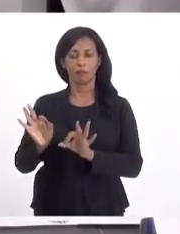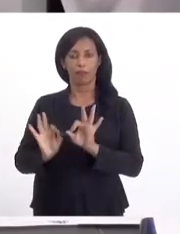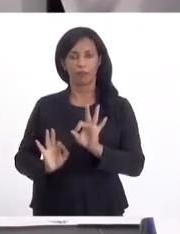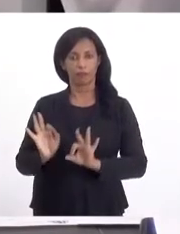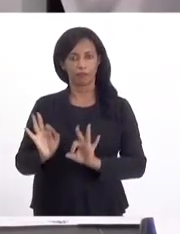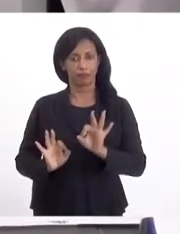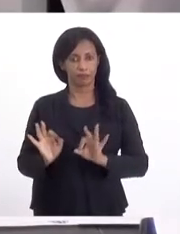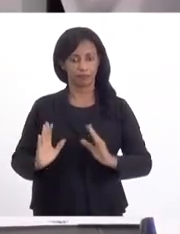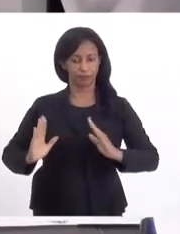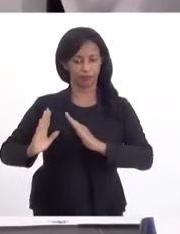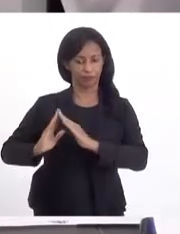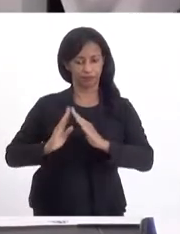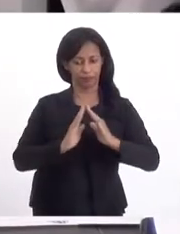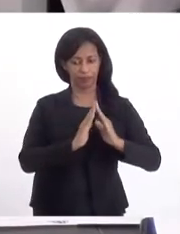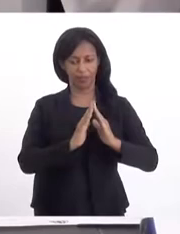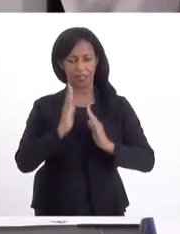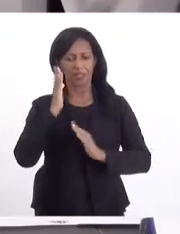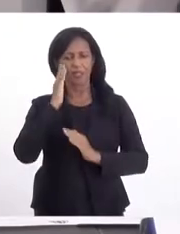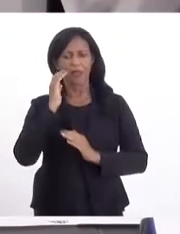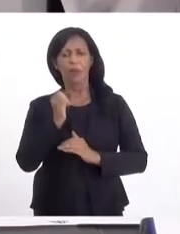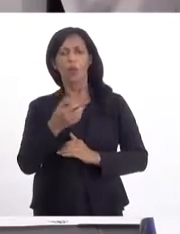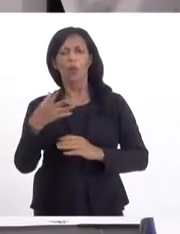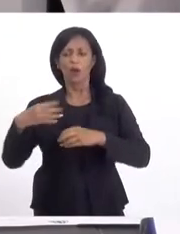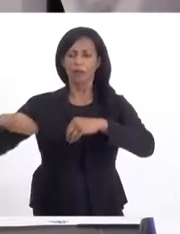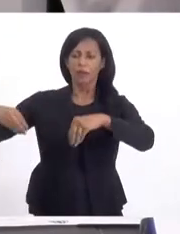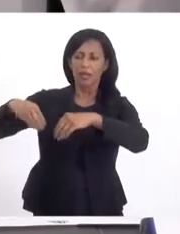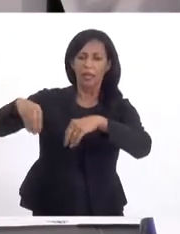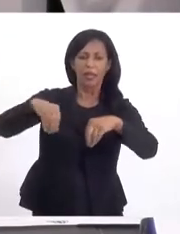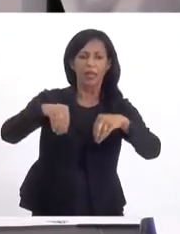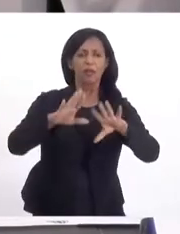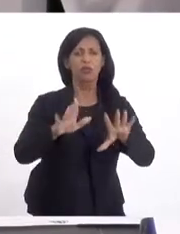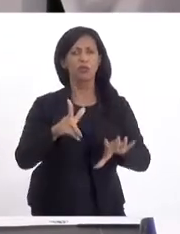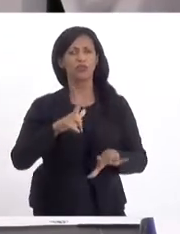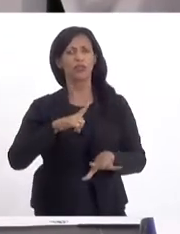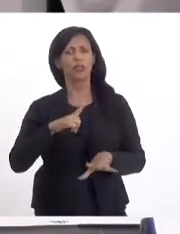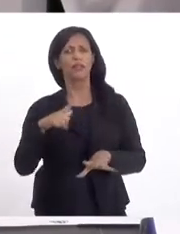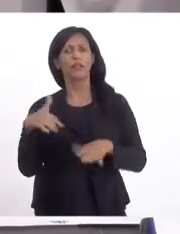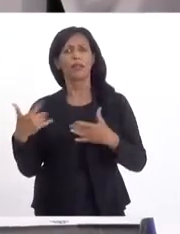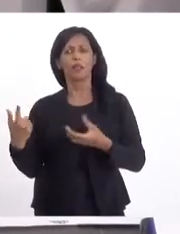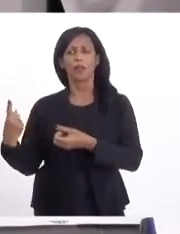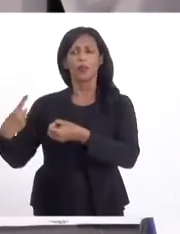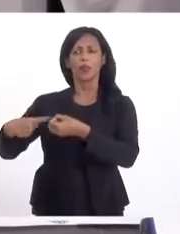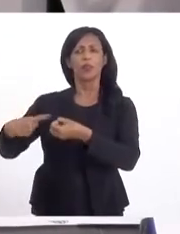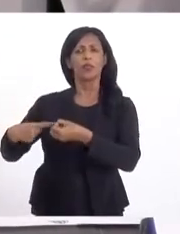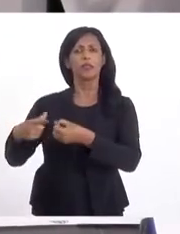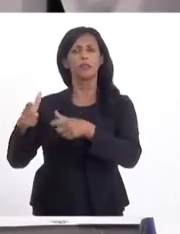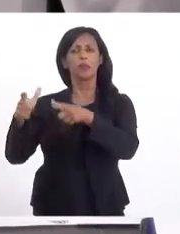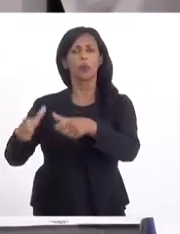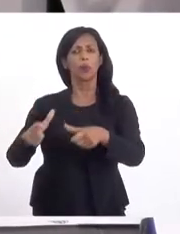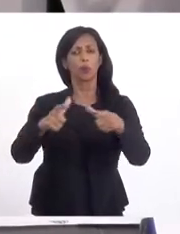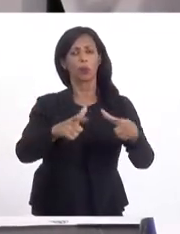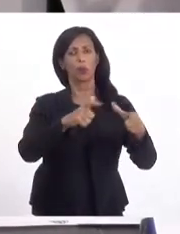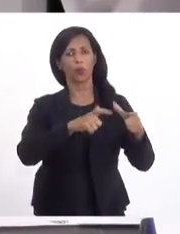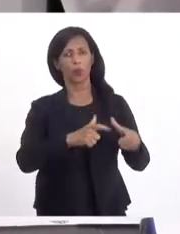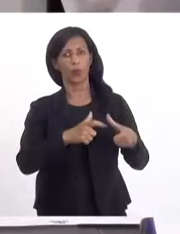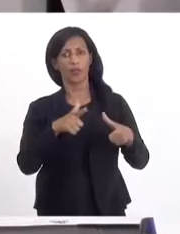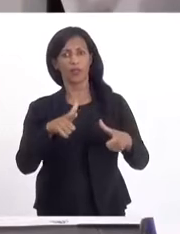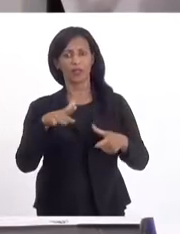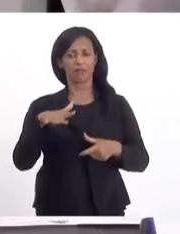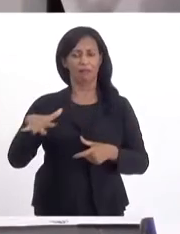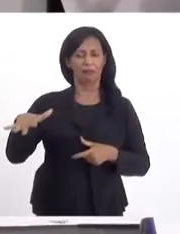habitacional, né? Saber quando os terrenos já têm, em que município estão, exatamente se estão em